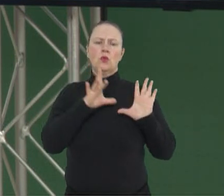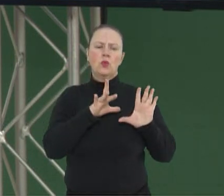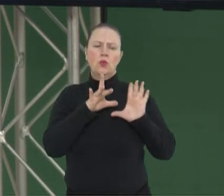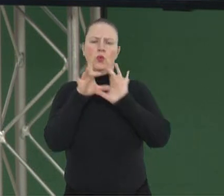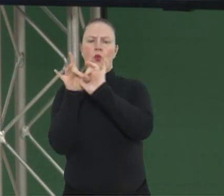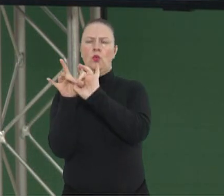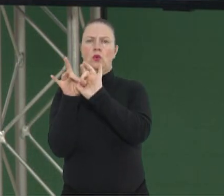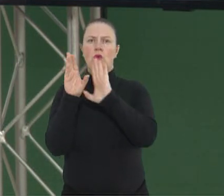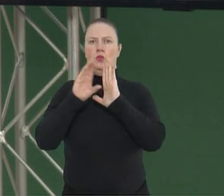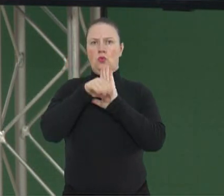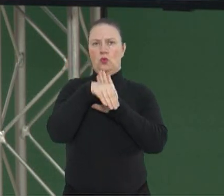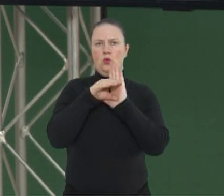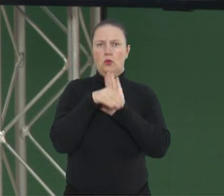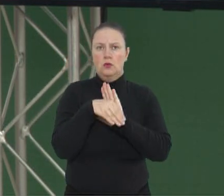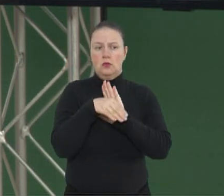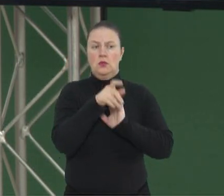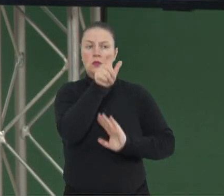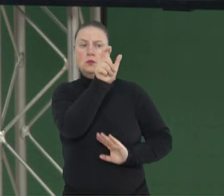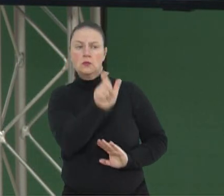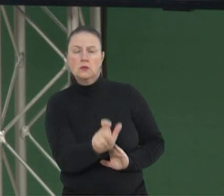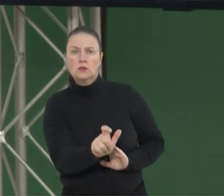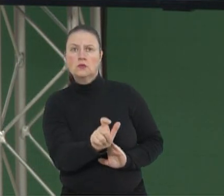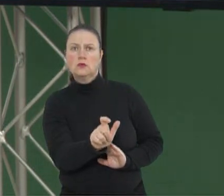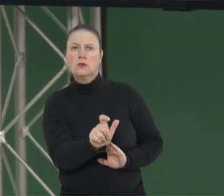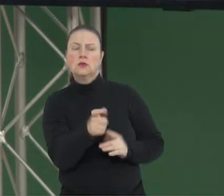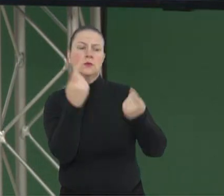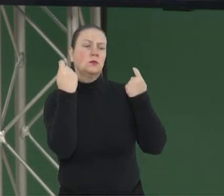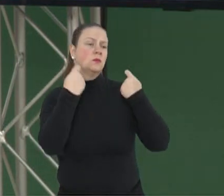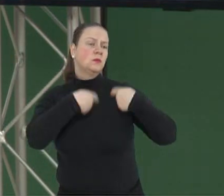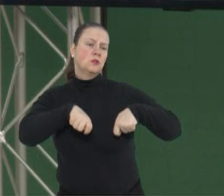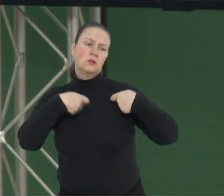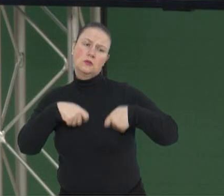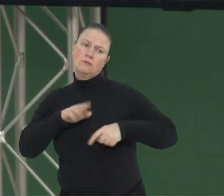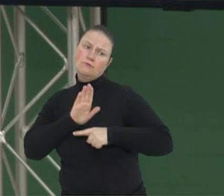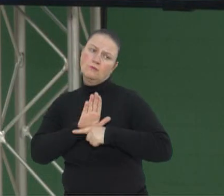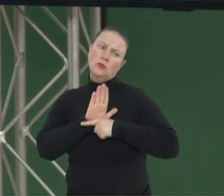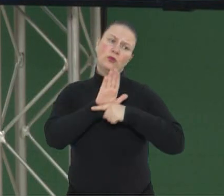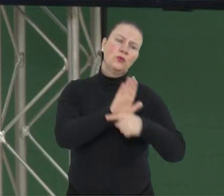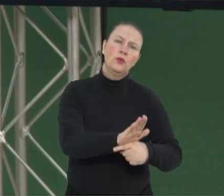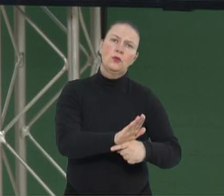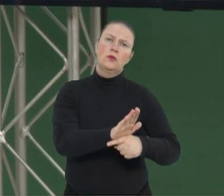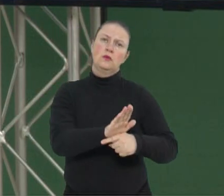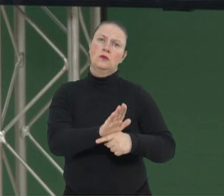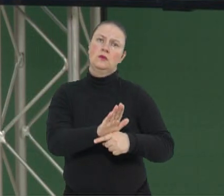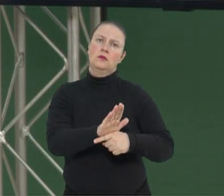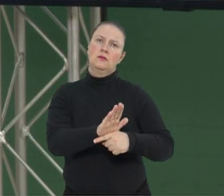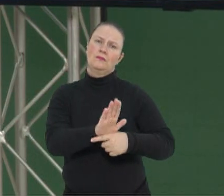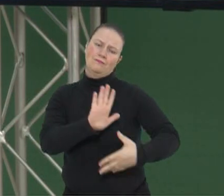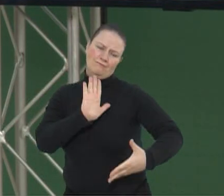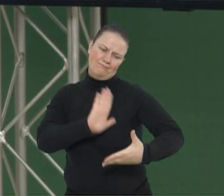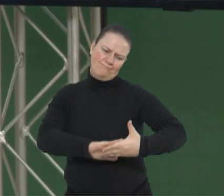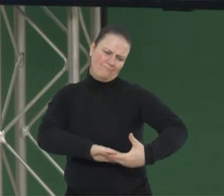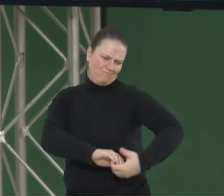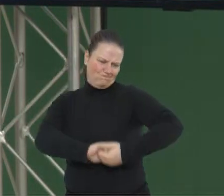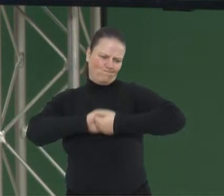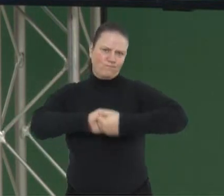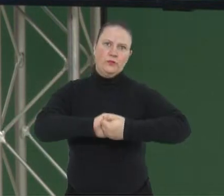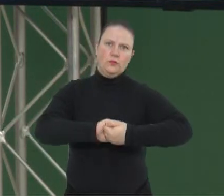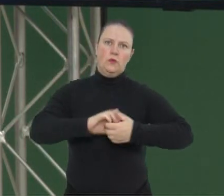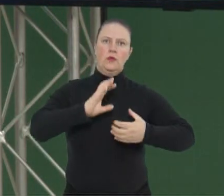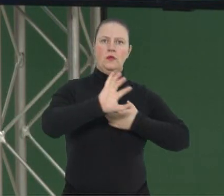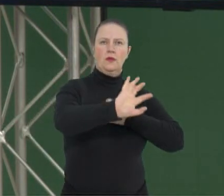conceito do irmão, do outro que está necessitado, precisando ali de repente, né? Num tom mais